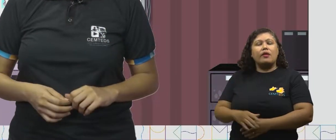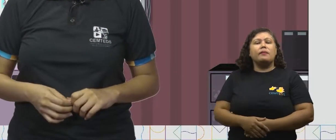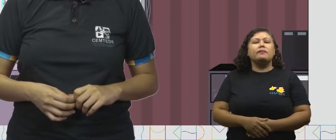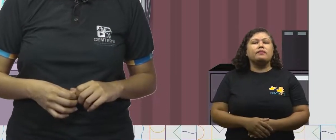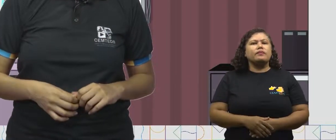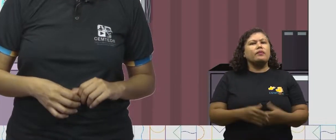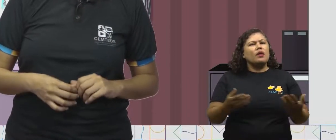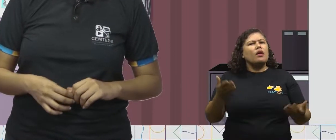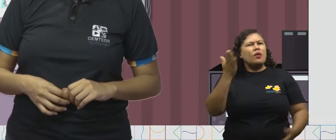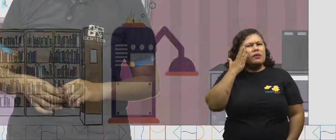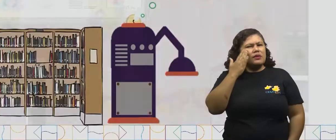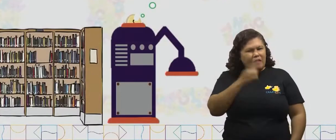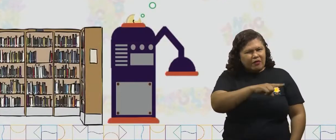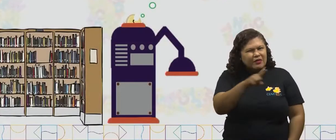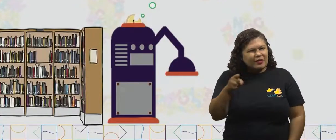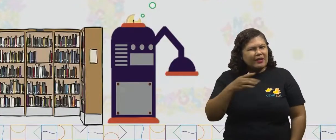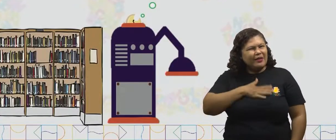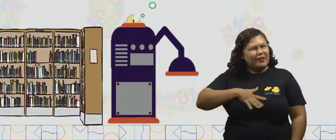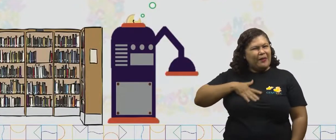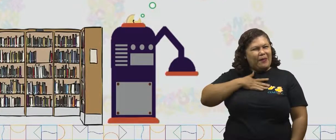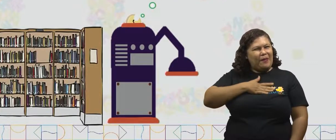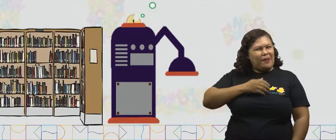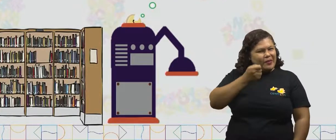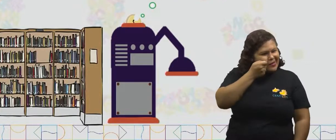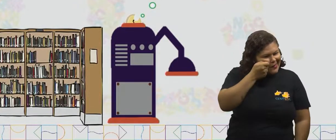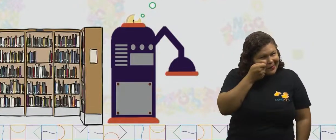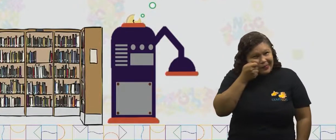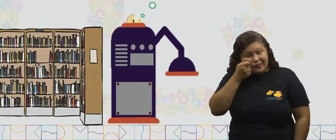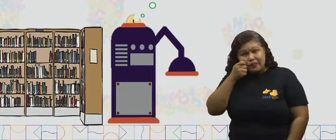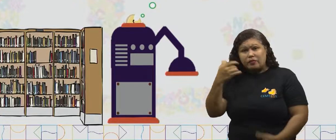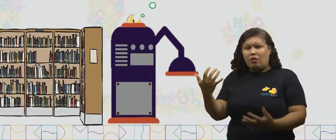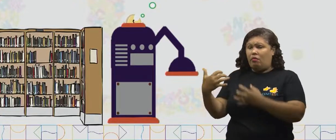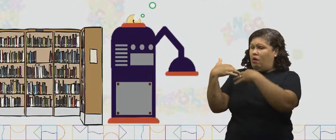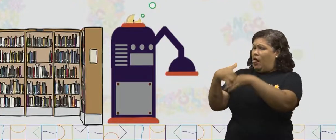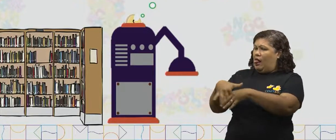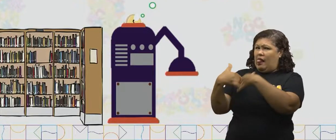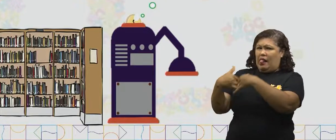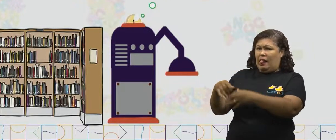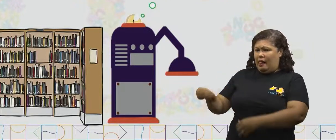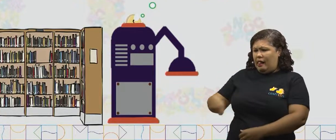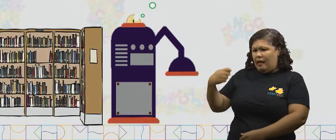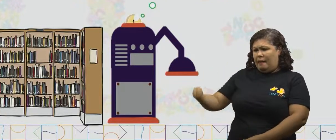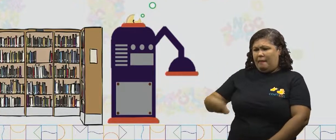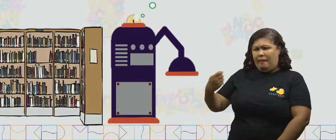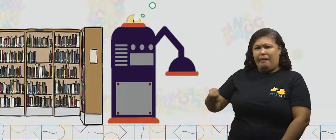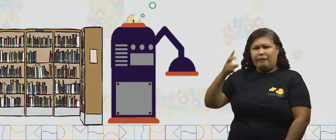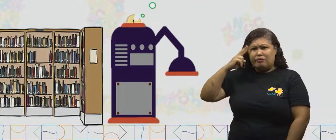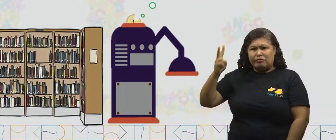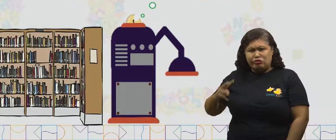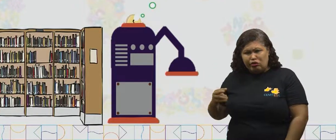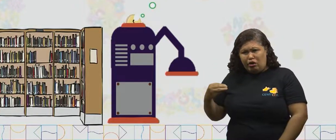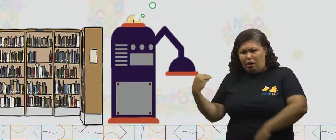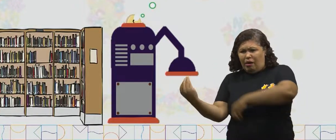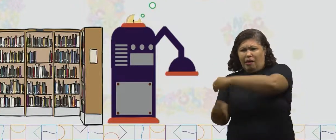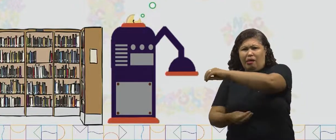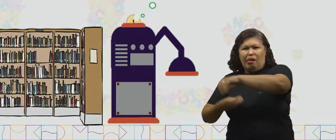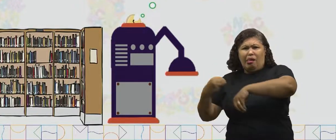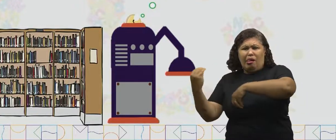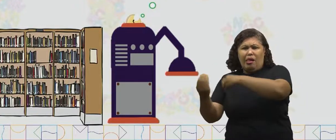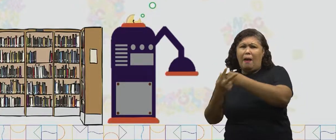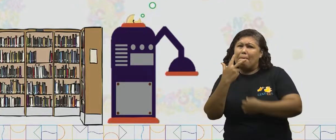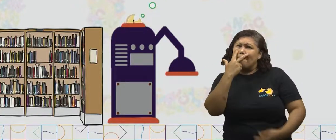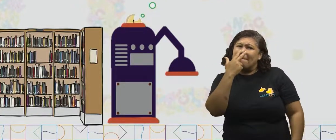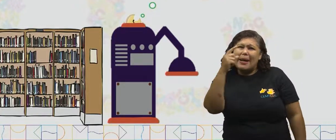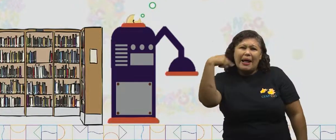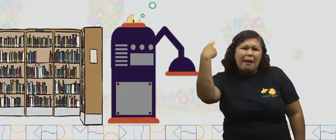você adora nossas missões. A bichinha da máquina, coitadinha, está meio lelé da cuca. Parece que